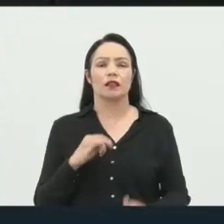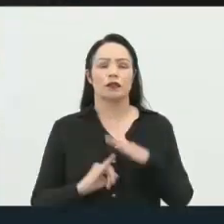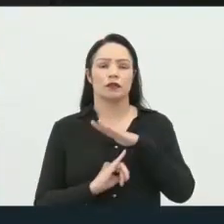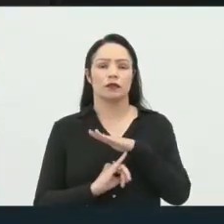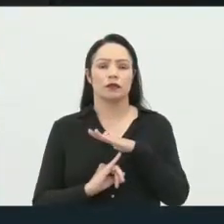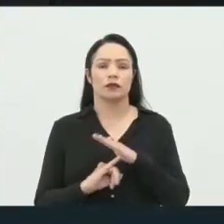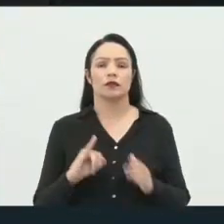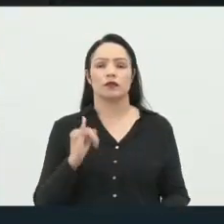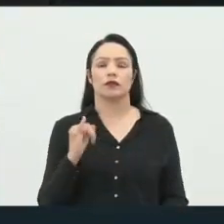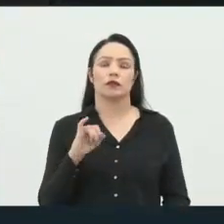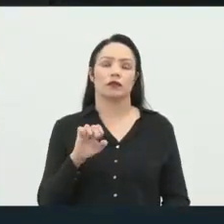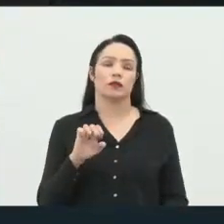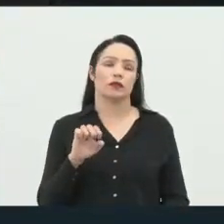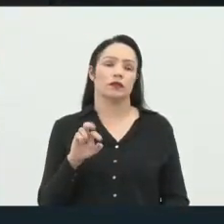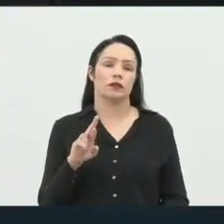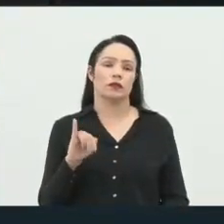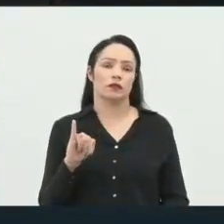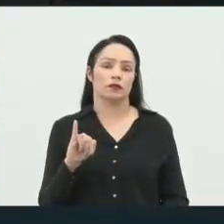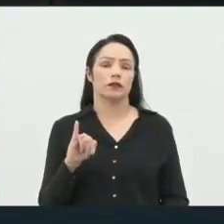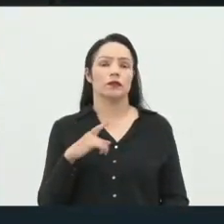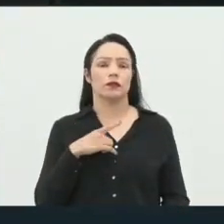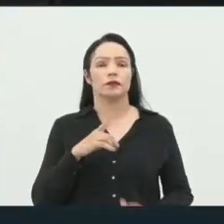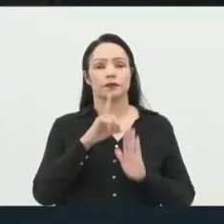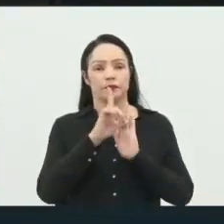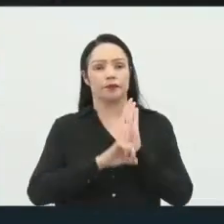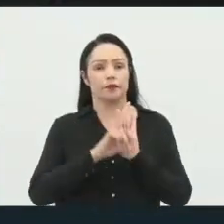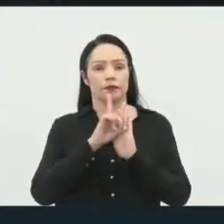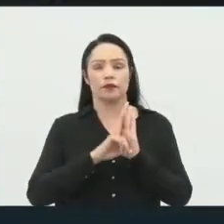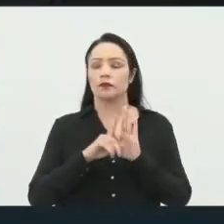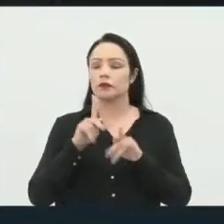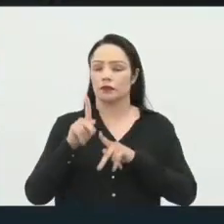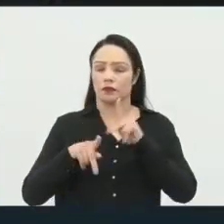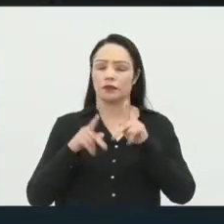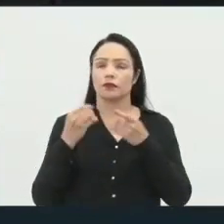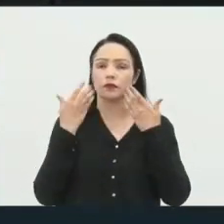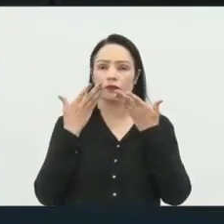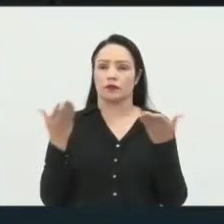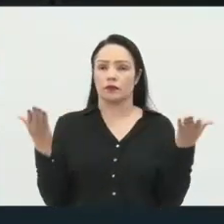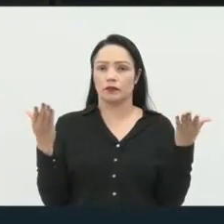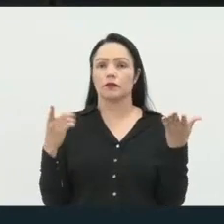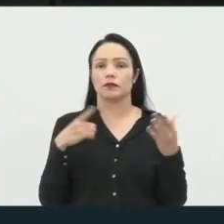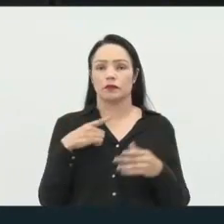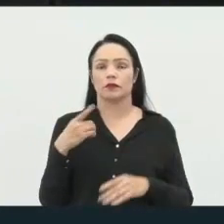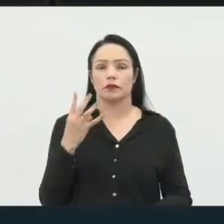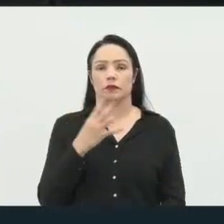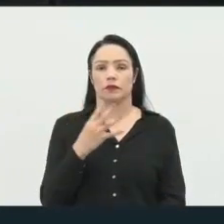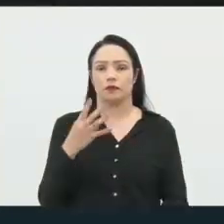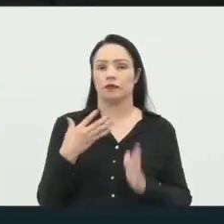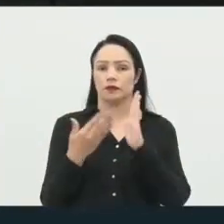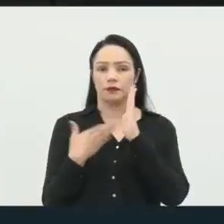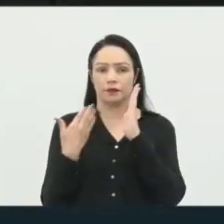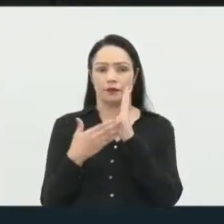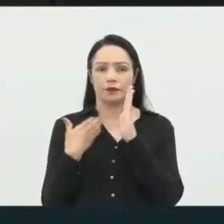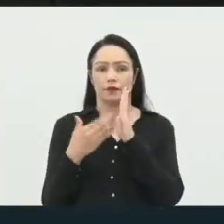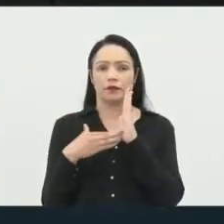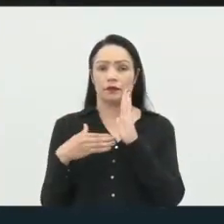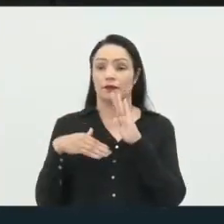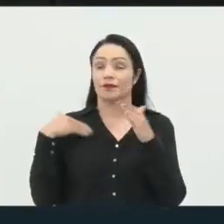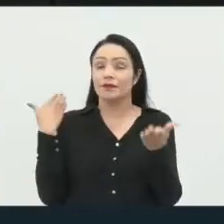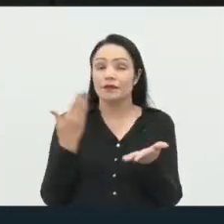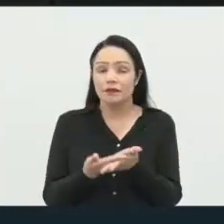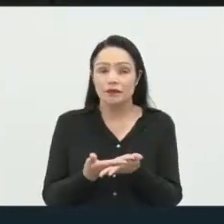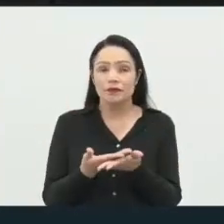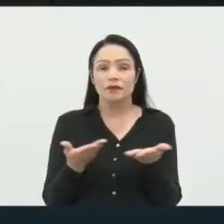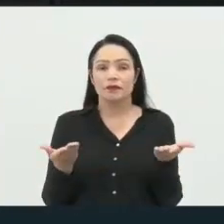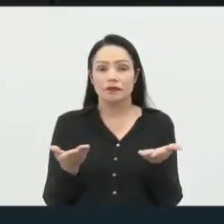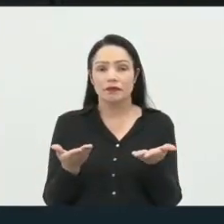abrir isso daí o documento é público tem 44 páginas e até hoje profissionais da saúde não